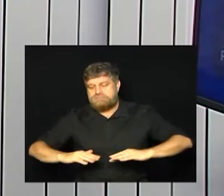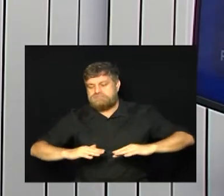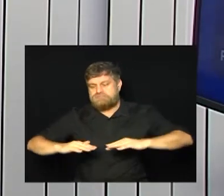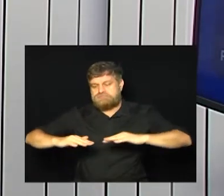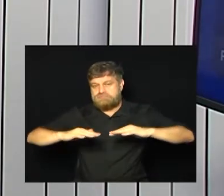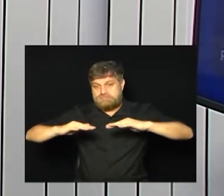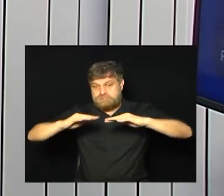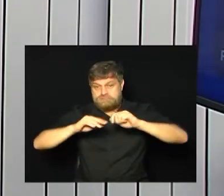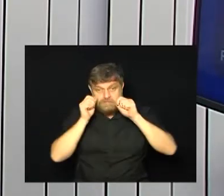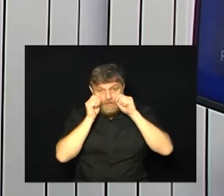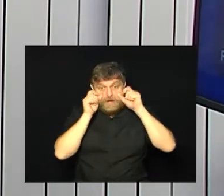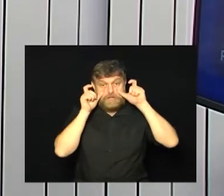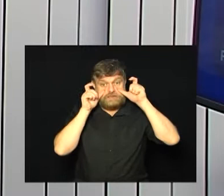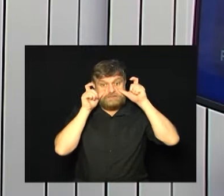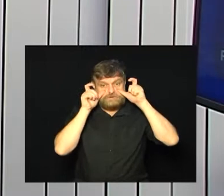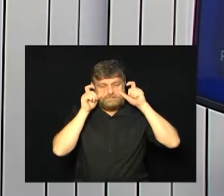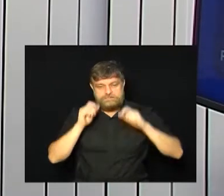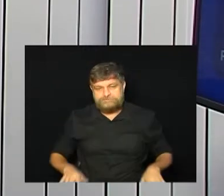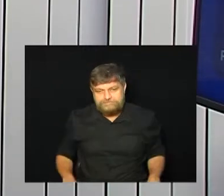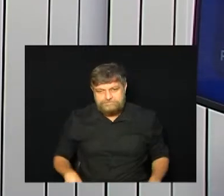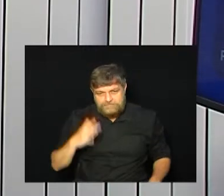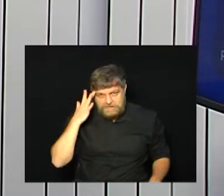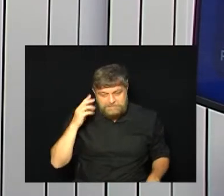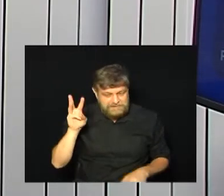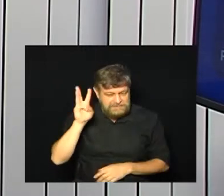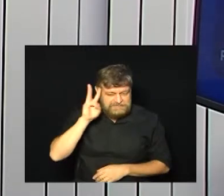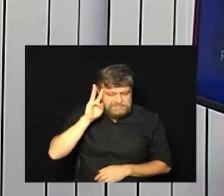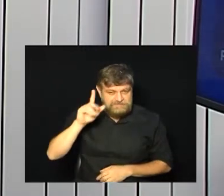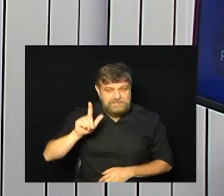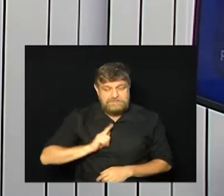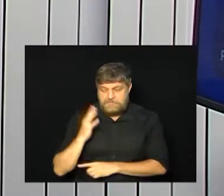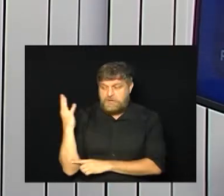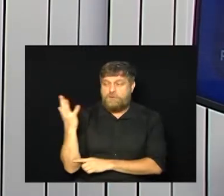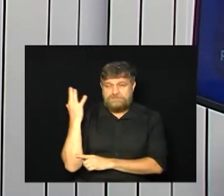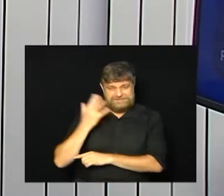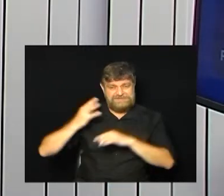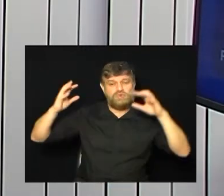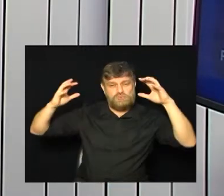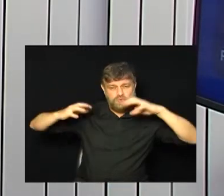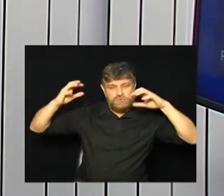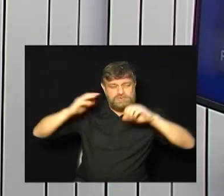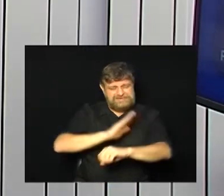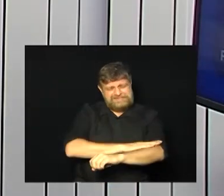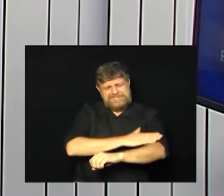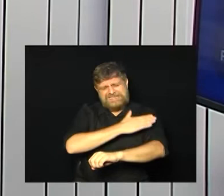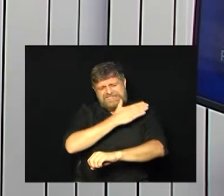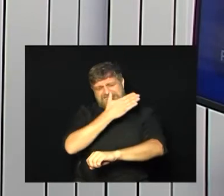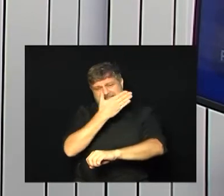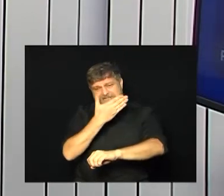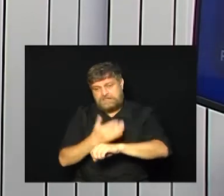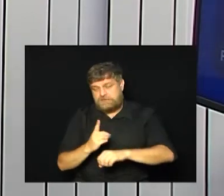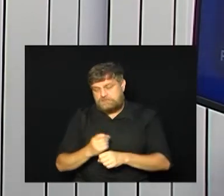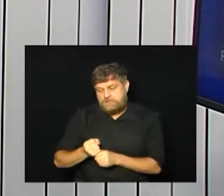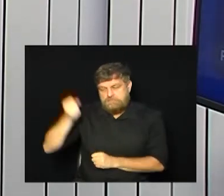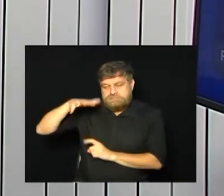em atenção, viu? Para amanhã, terça-feira, a previsão é de chuva durante todo o dia, então não esqueça o